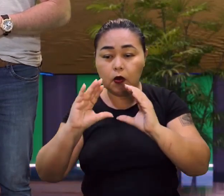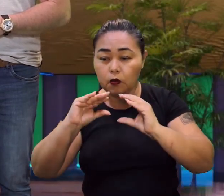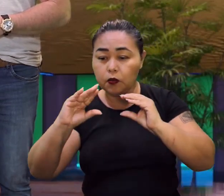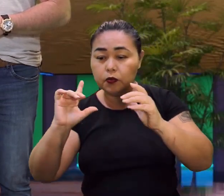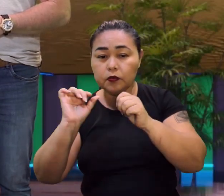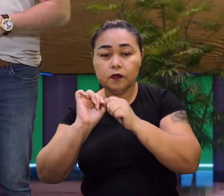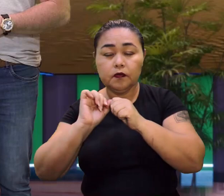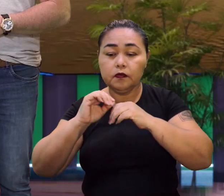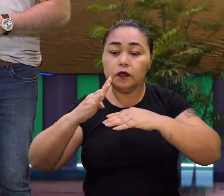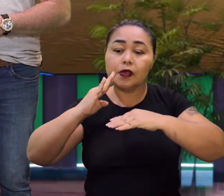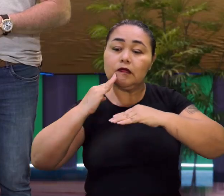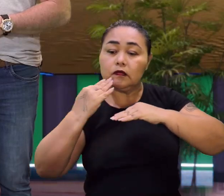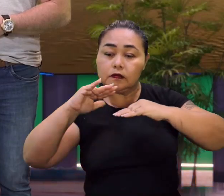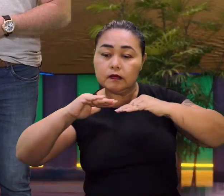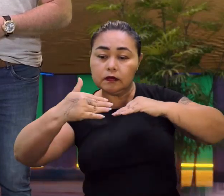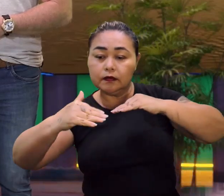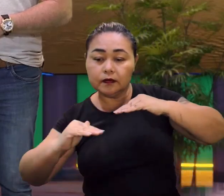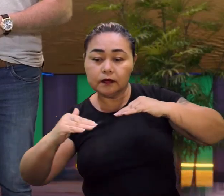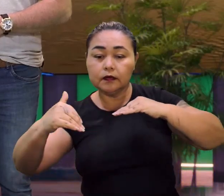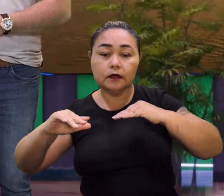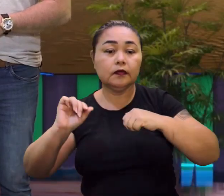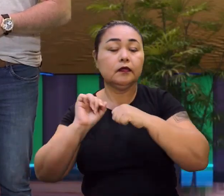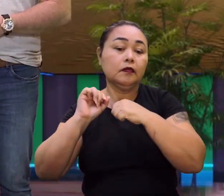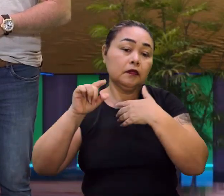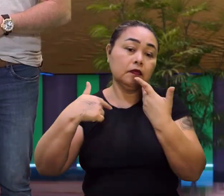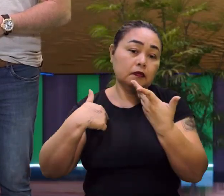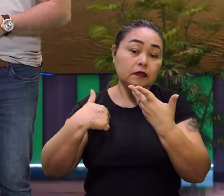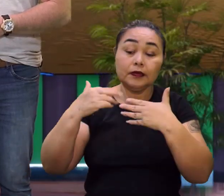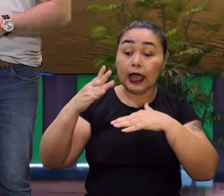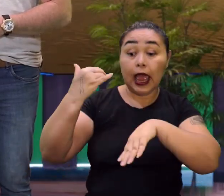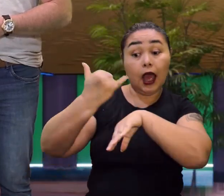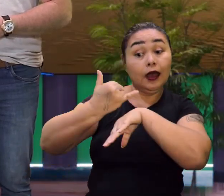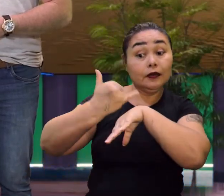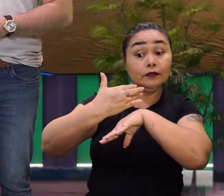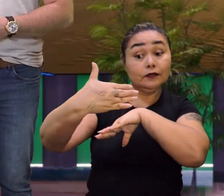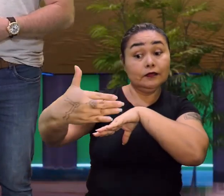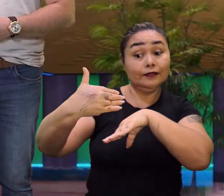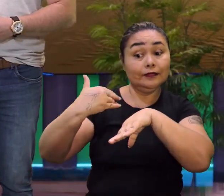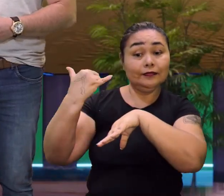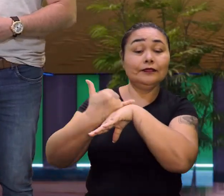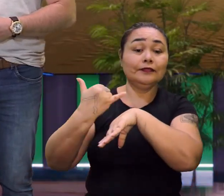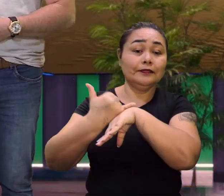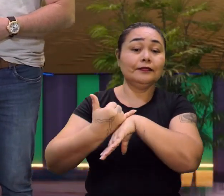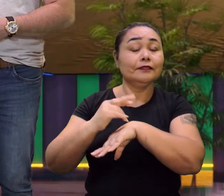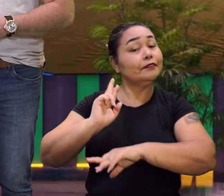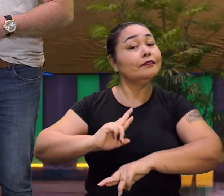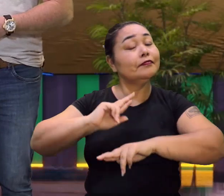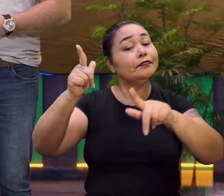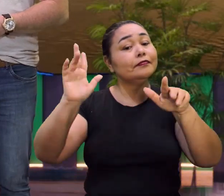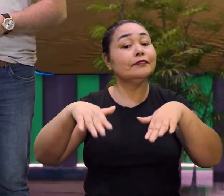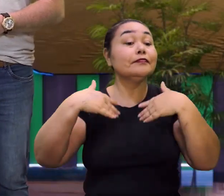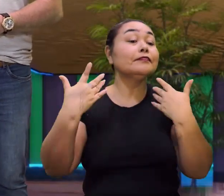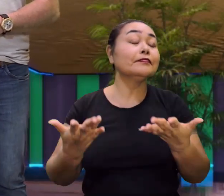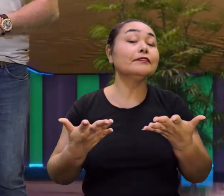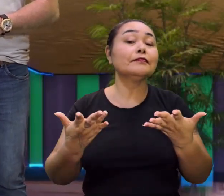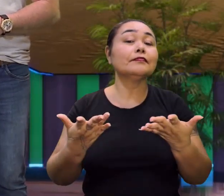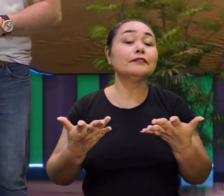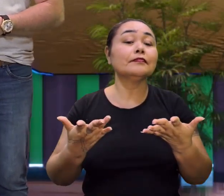tem buraco na estrada. Acidente, é trilho de né? aço. É, pois é, exatamente. Muito bem. É bem diferente.